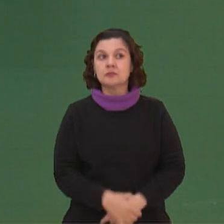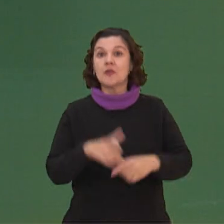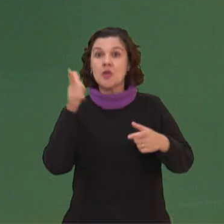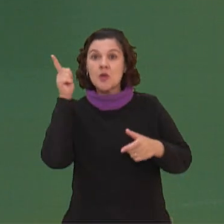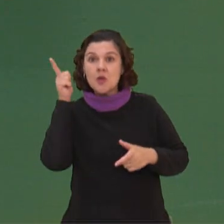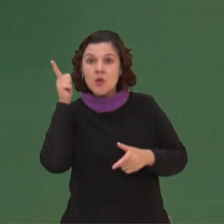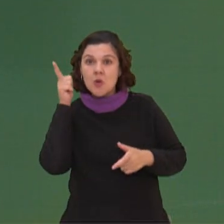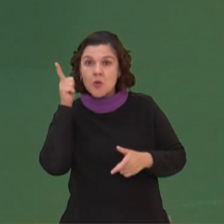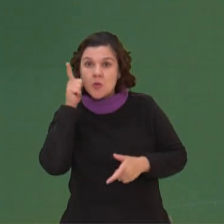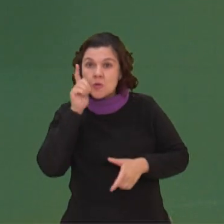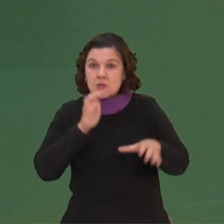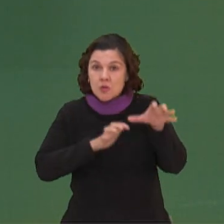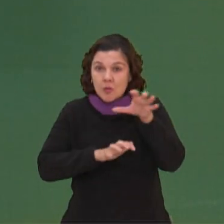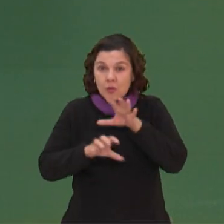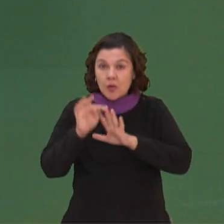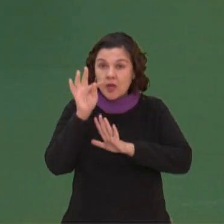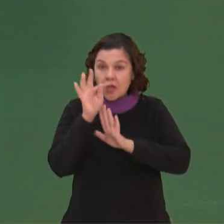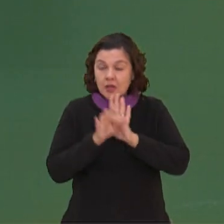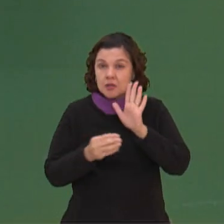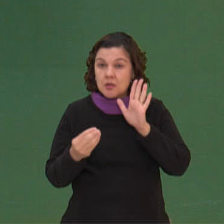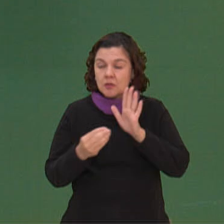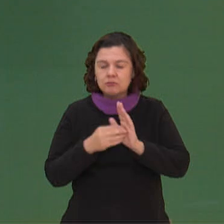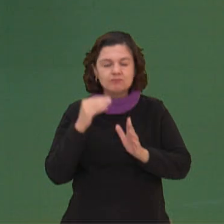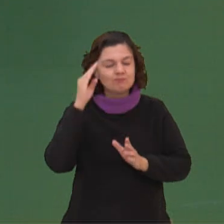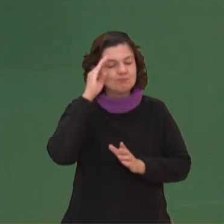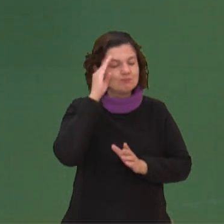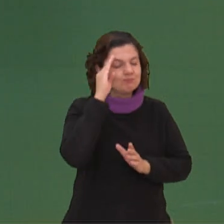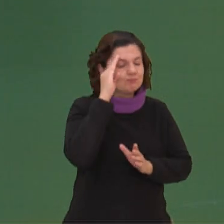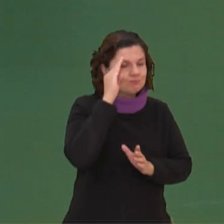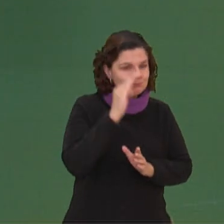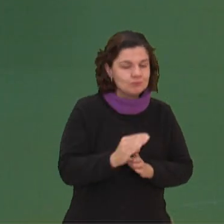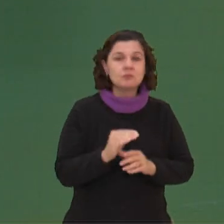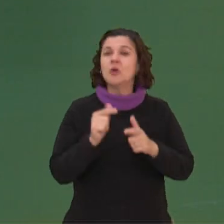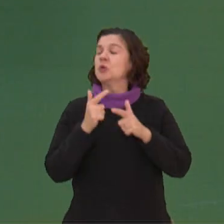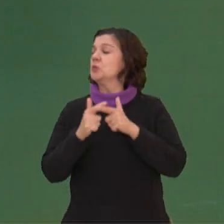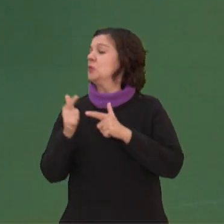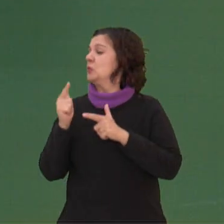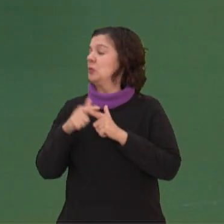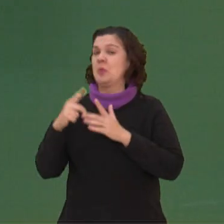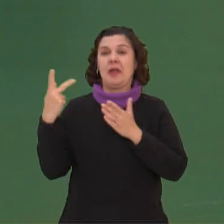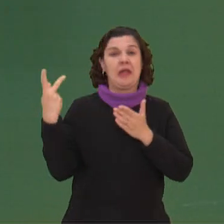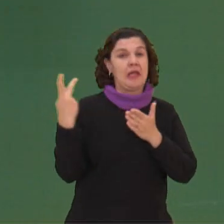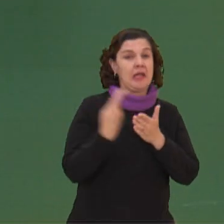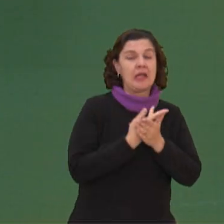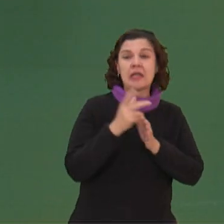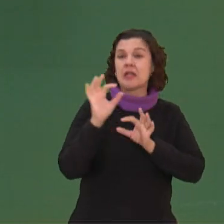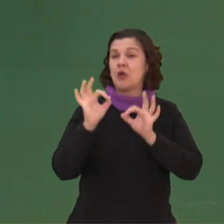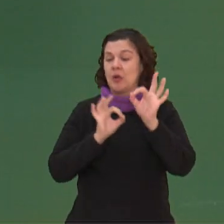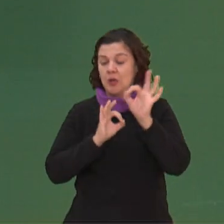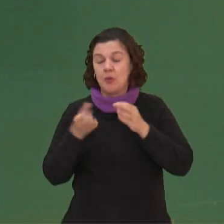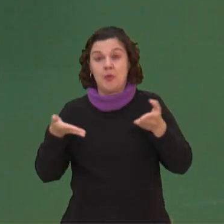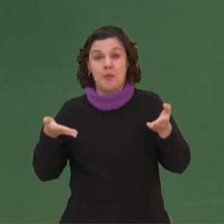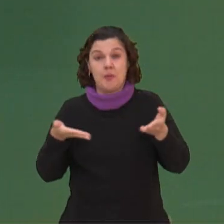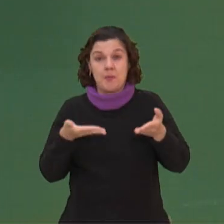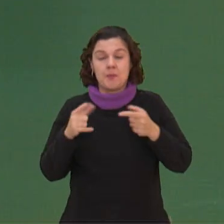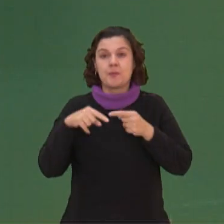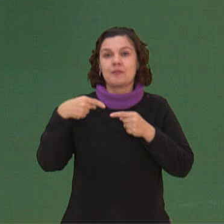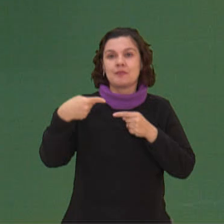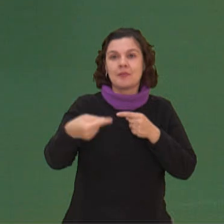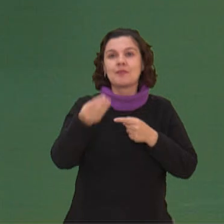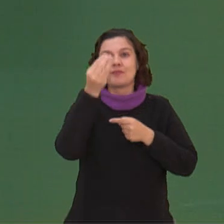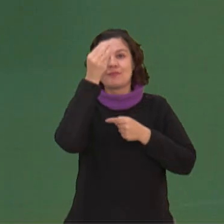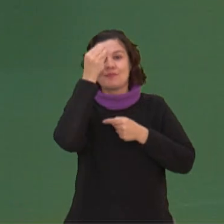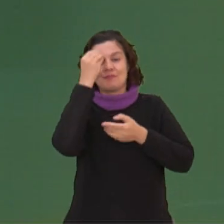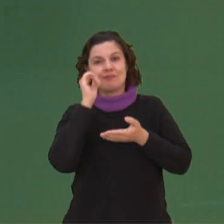Construiu o texto? Isso é fundamental. Mesmo que você tenha cometido alguns erros, corrija-o agora e assim você vai